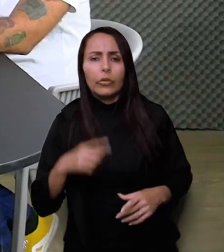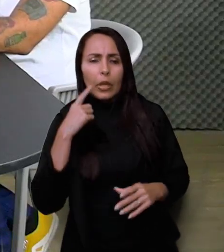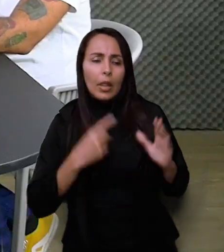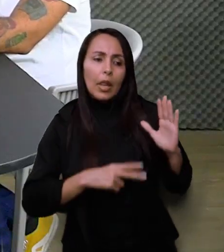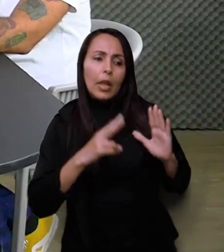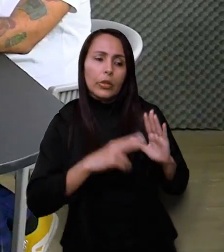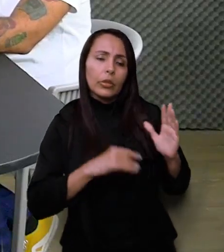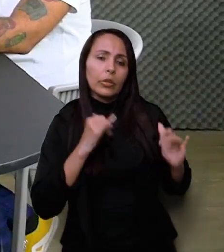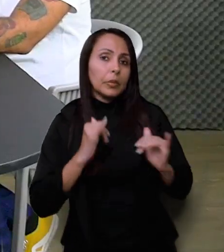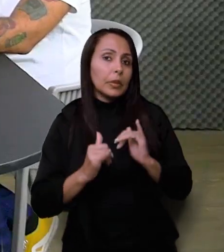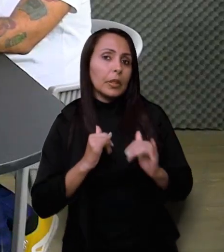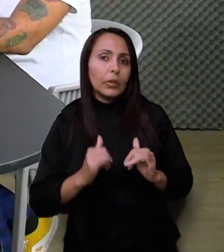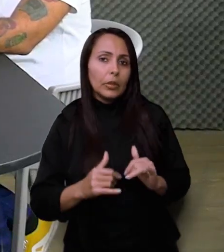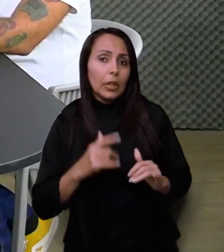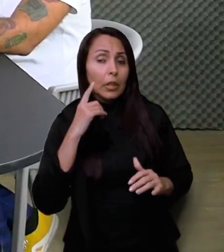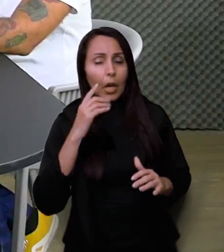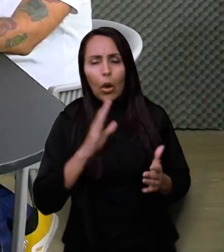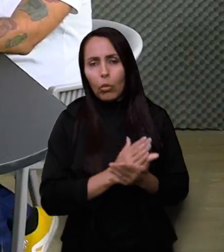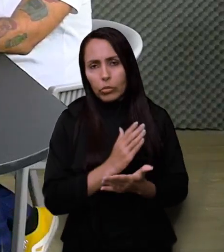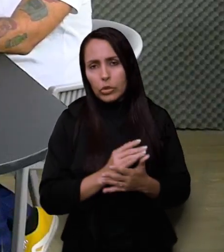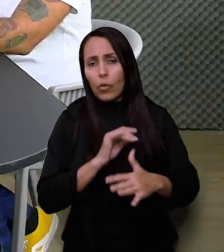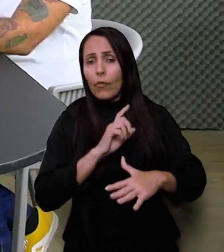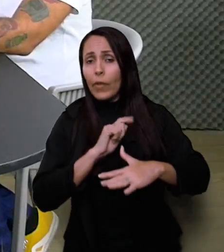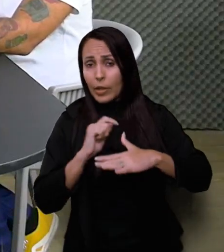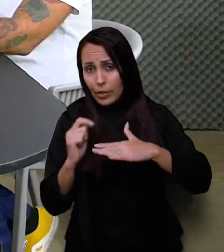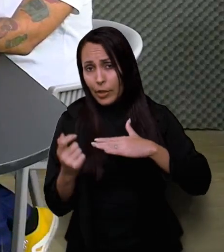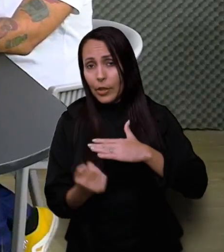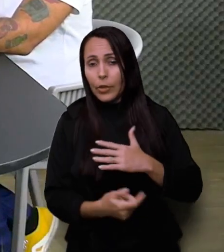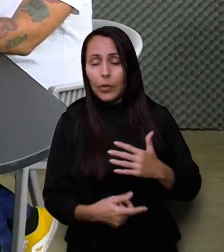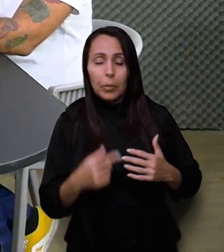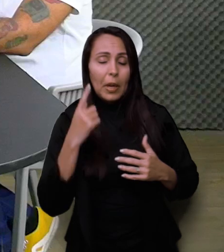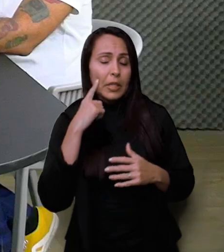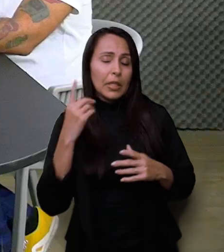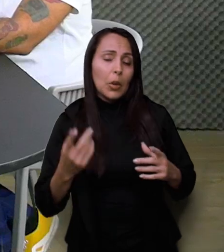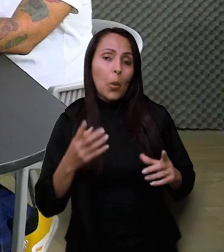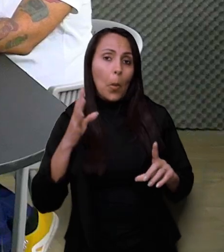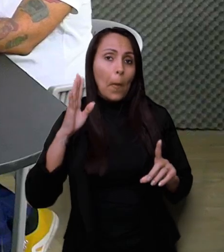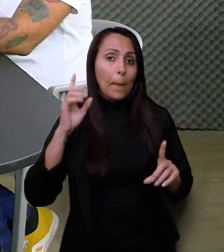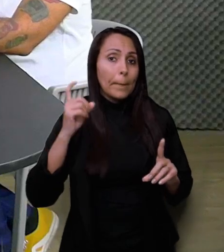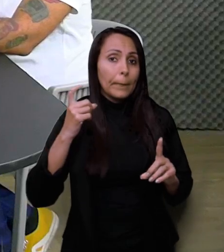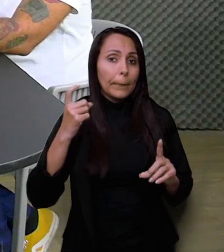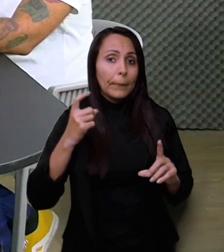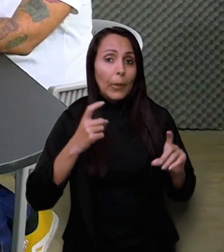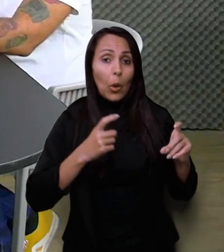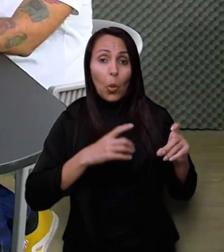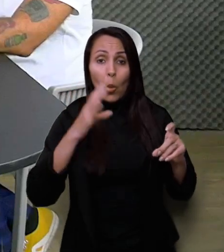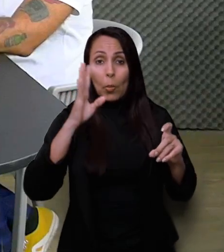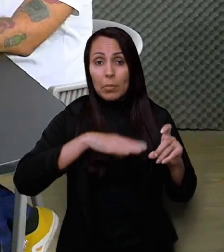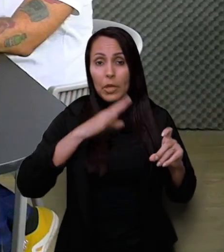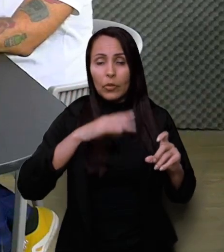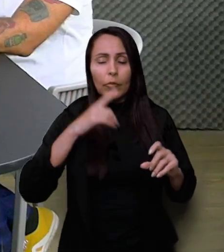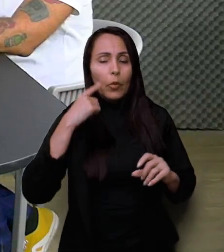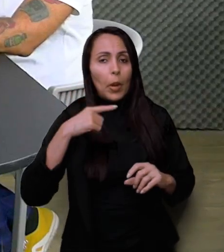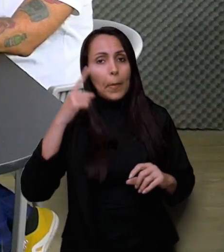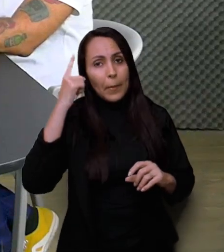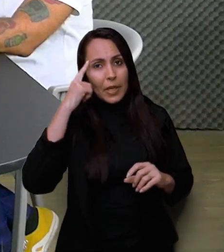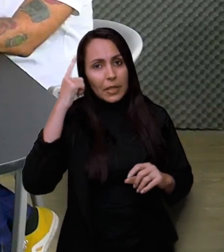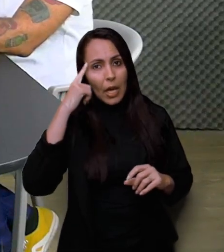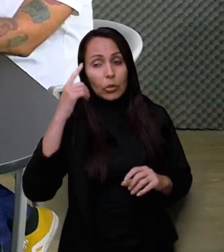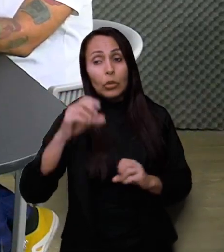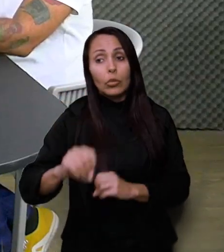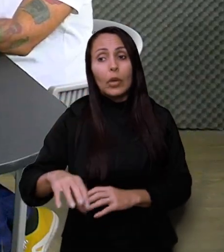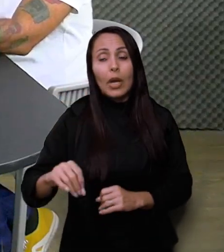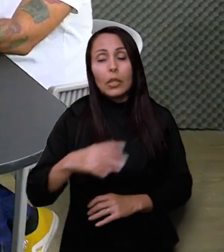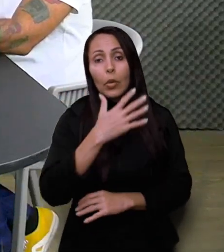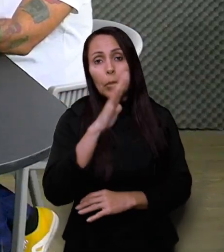coisa na internet, tem coisas que são fake news, né? Mas tem um mito, talvez seja um mito, de que o Bob Esponja ele foi pensado para falar sobre educação ambiental, né? Porque o